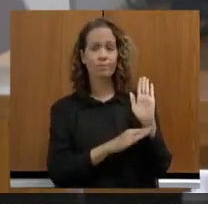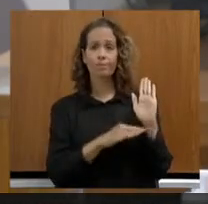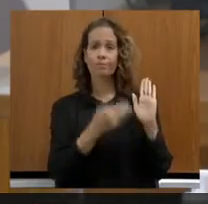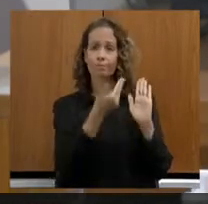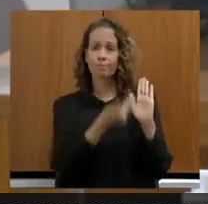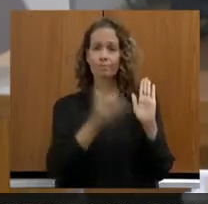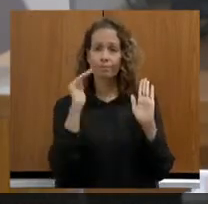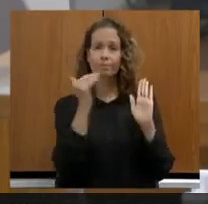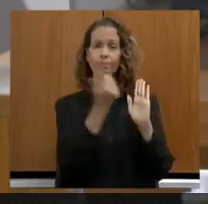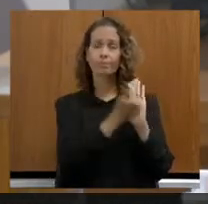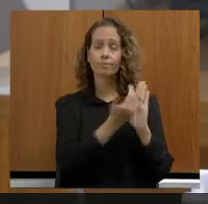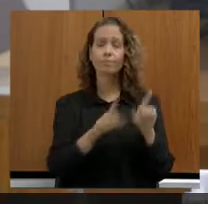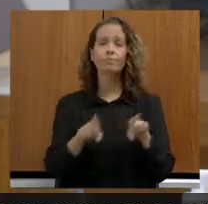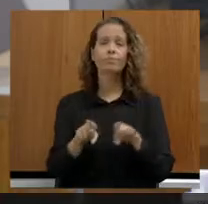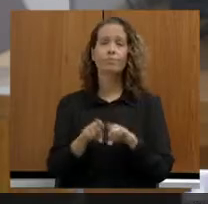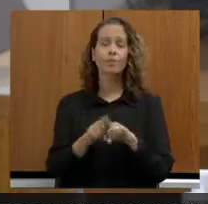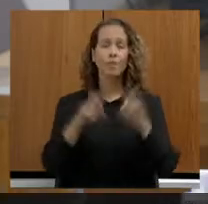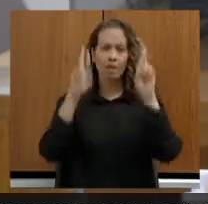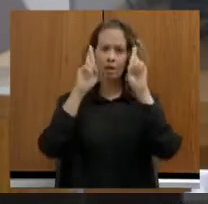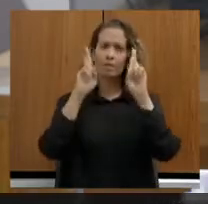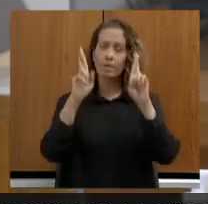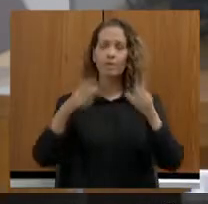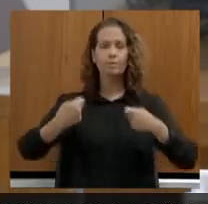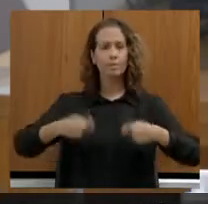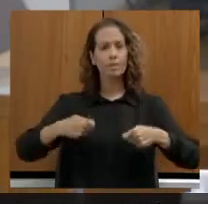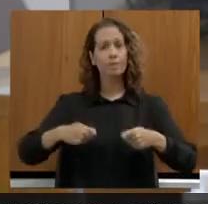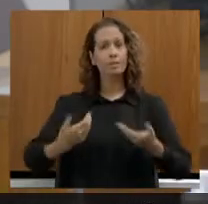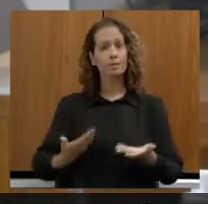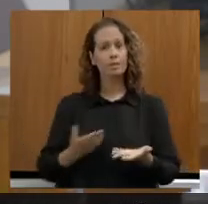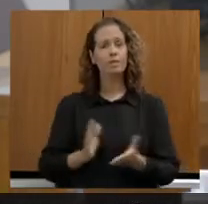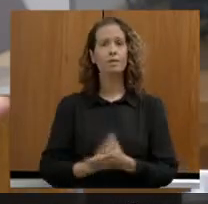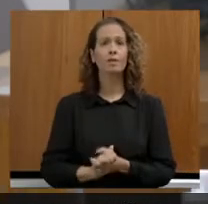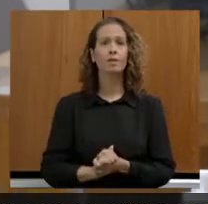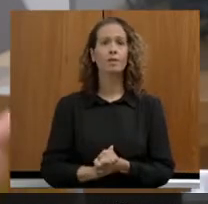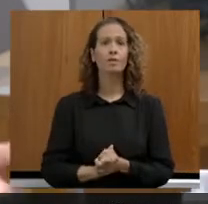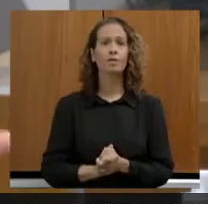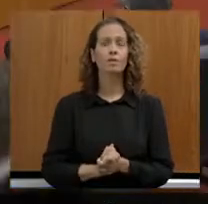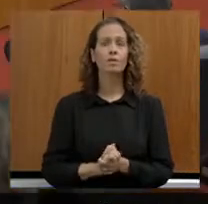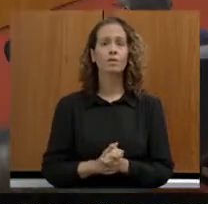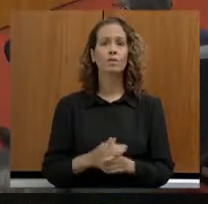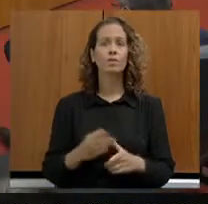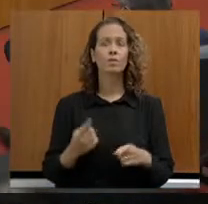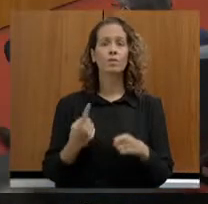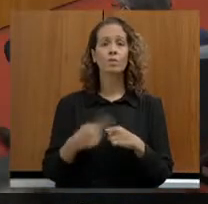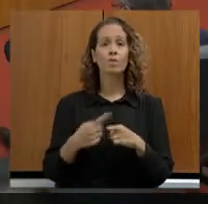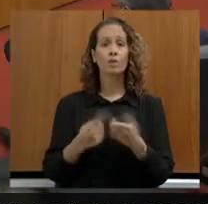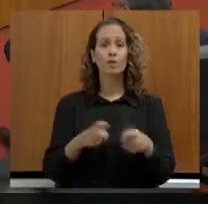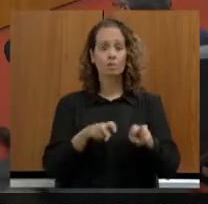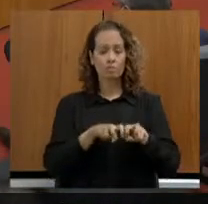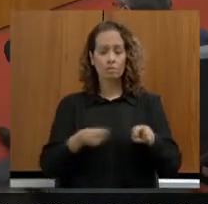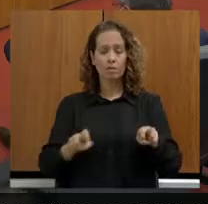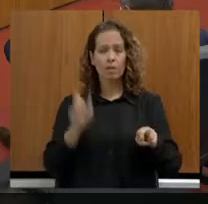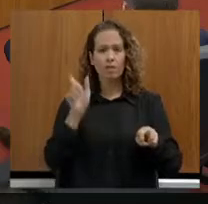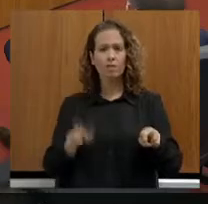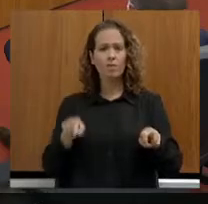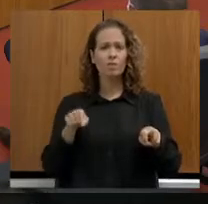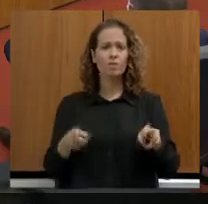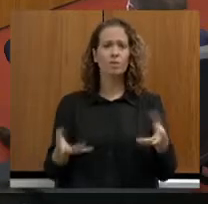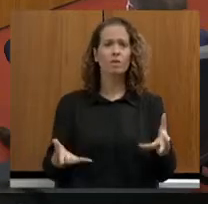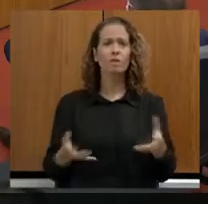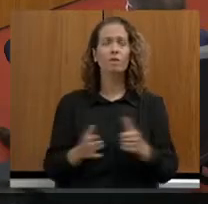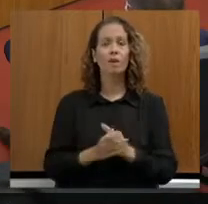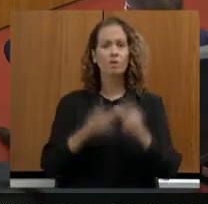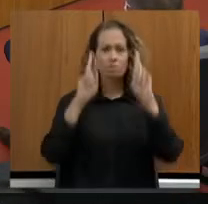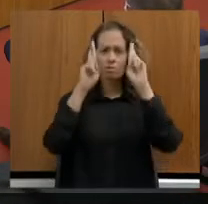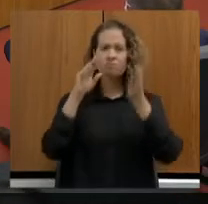e as questões inclusive de respeito né acho indelicado é ninguém faltou com respeito tá na mesa mas nunca teve ninguém